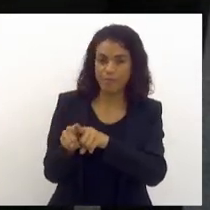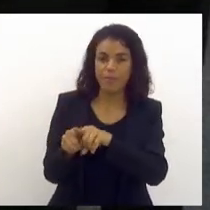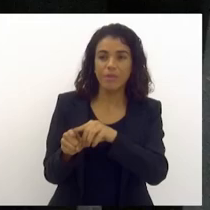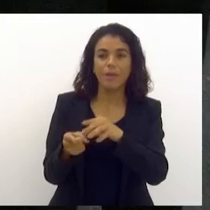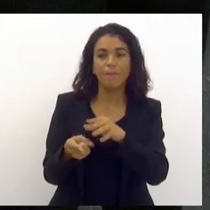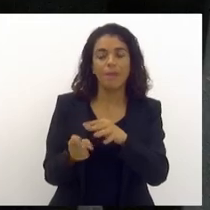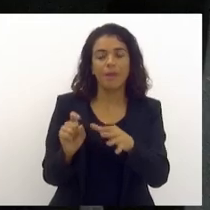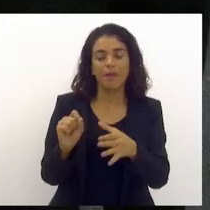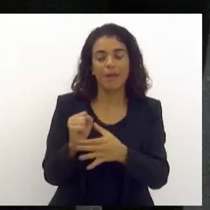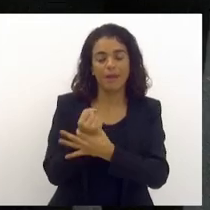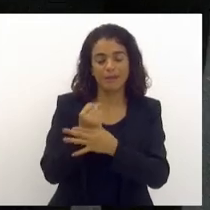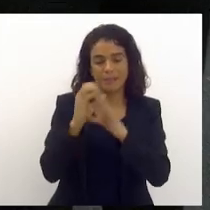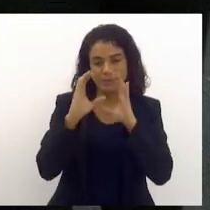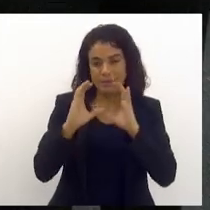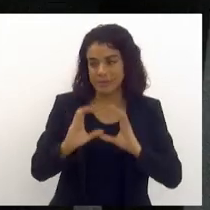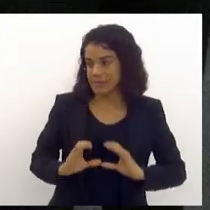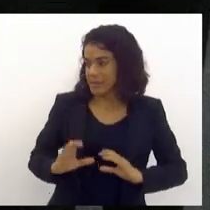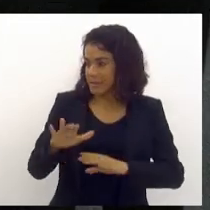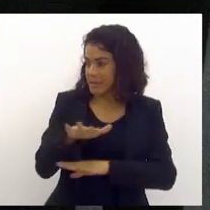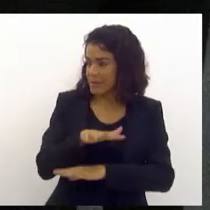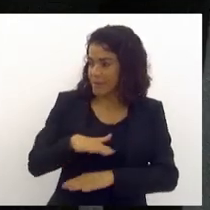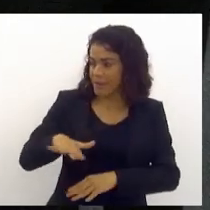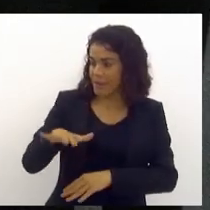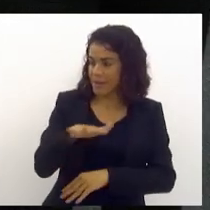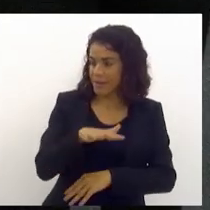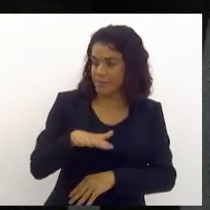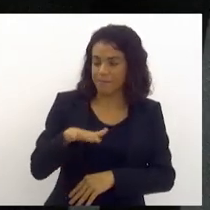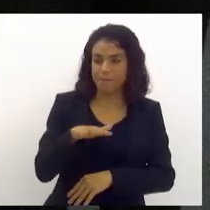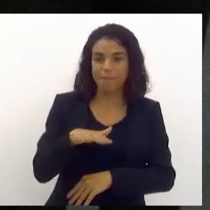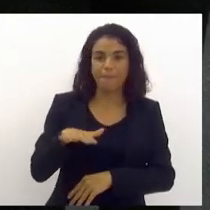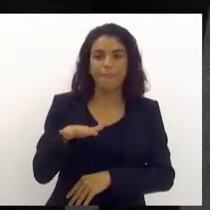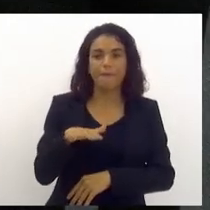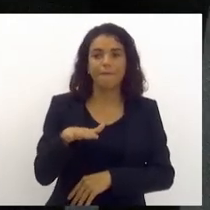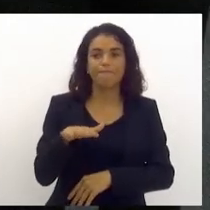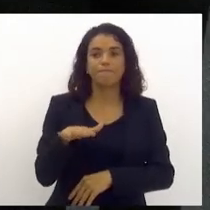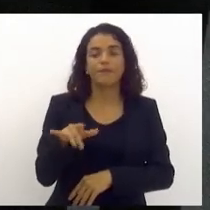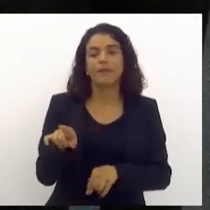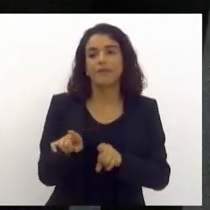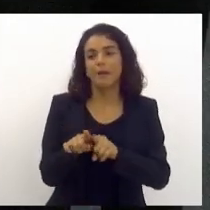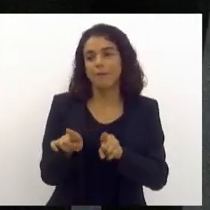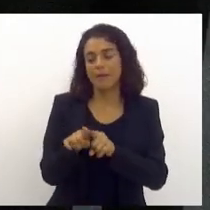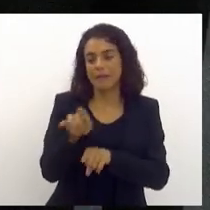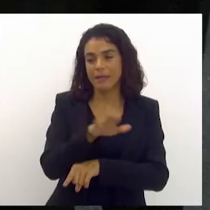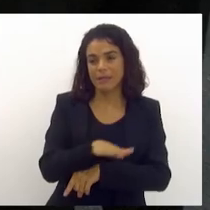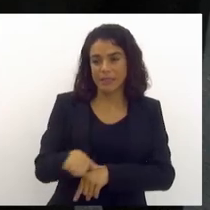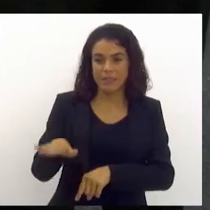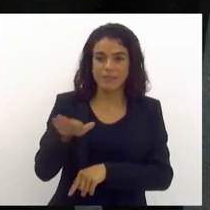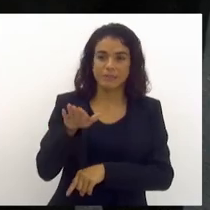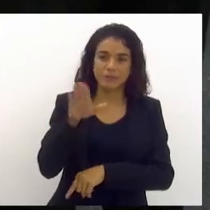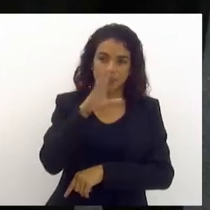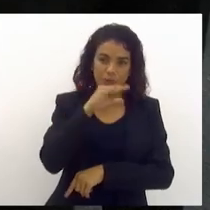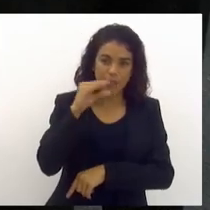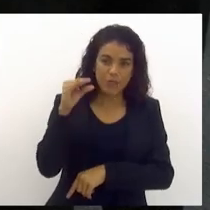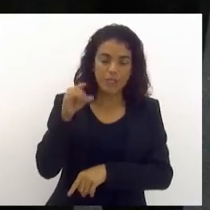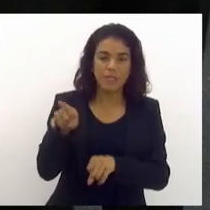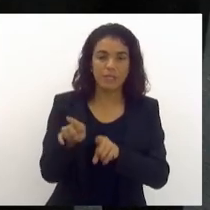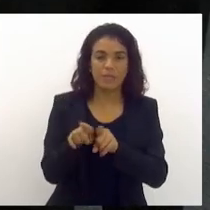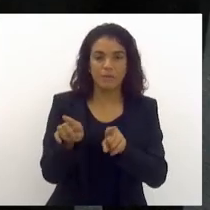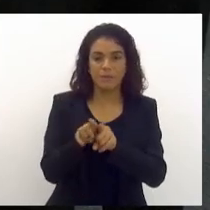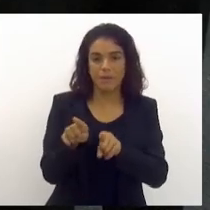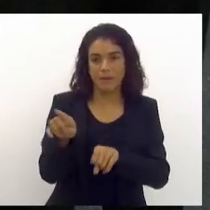plena daqueles que mais precisam, o fundo da criança e do adolescente, o fundo da